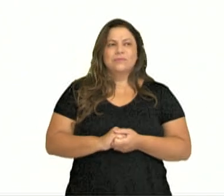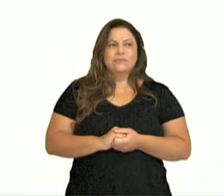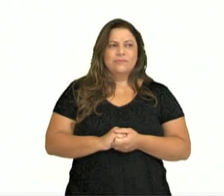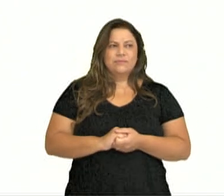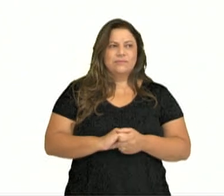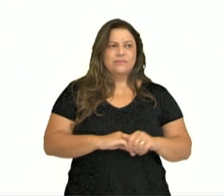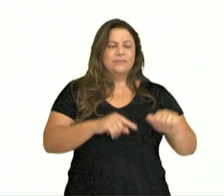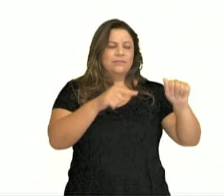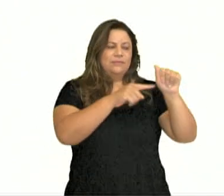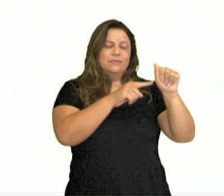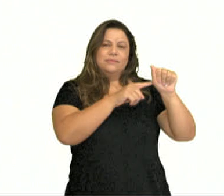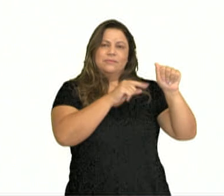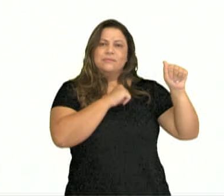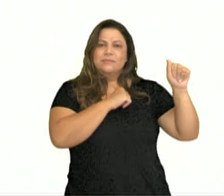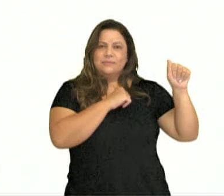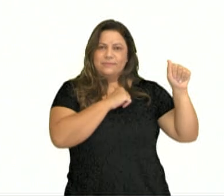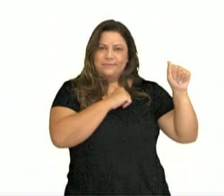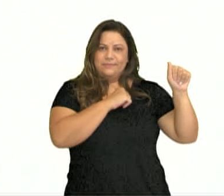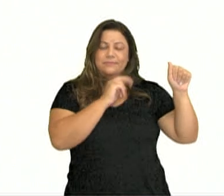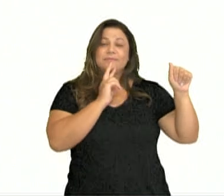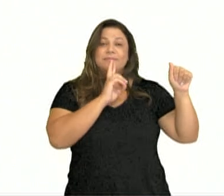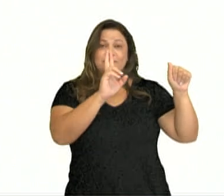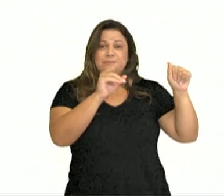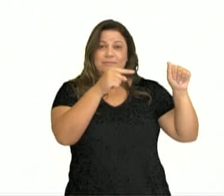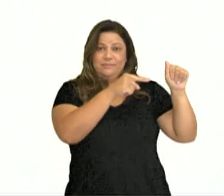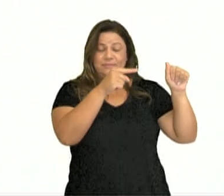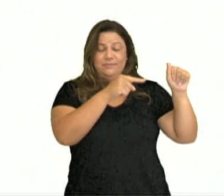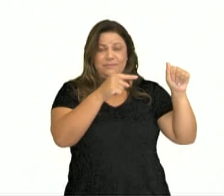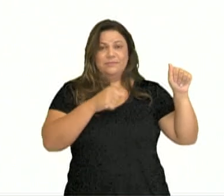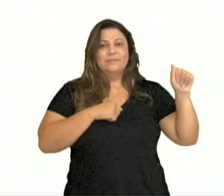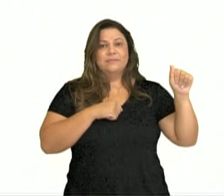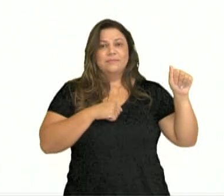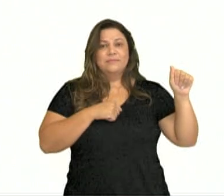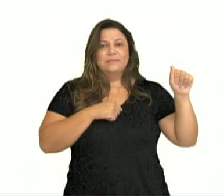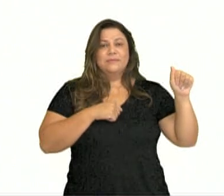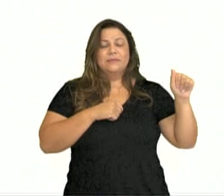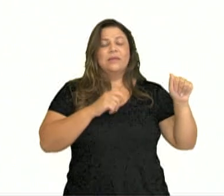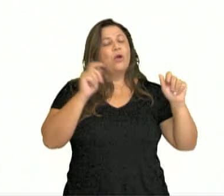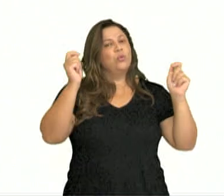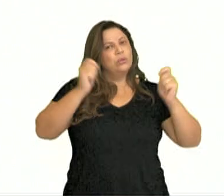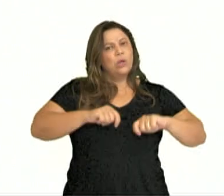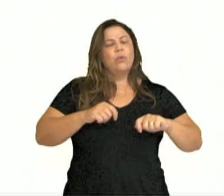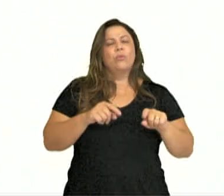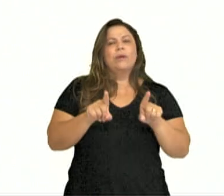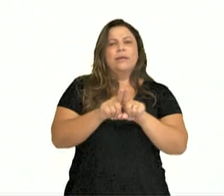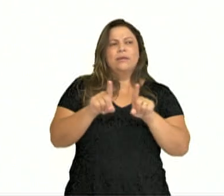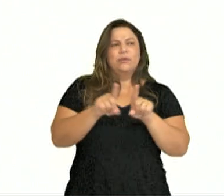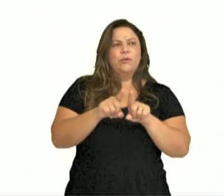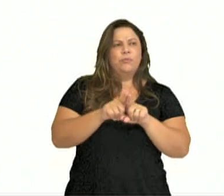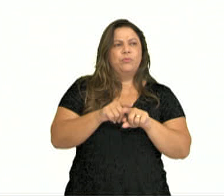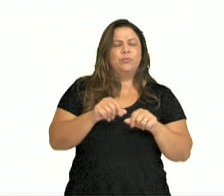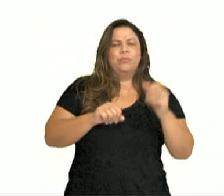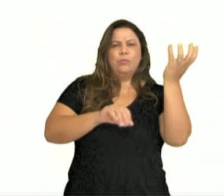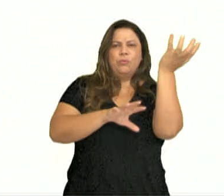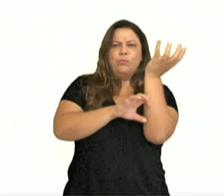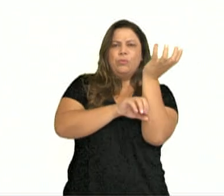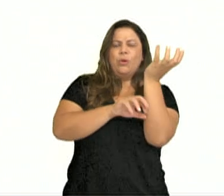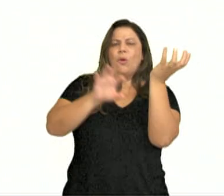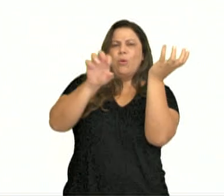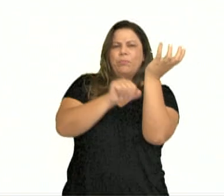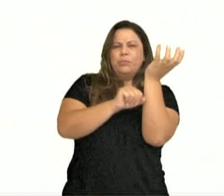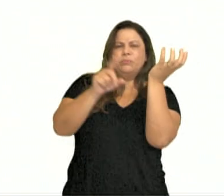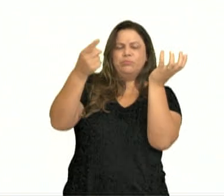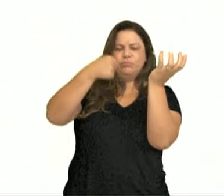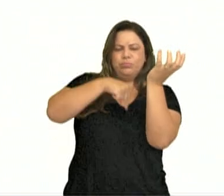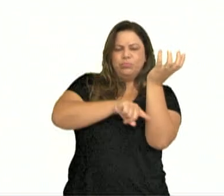quimiossíntese? E a resposta, então, é a letra A. Então, fotossíntese são o processo que as algas fazem para a obtenção